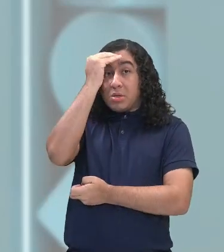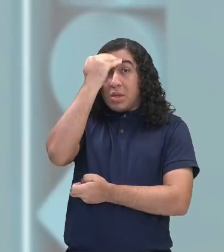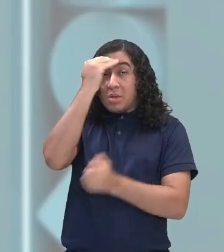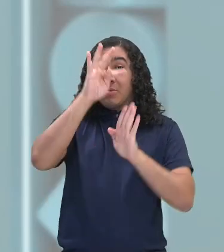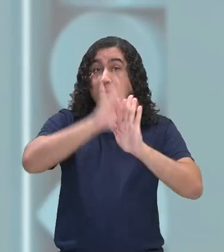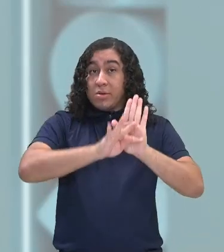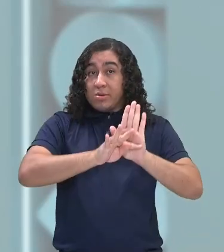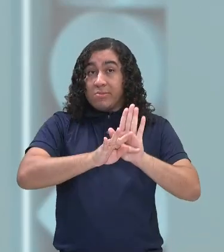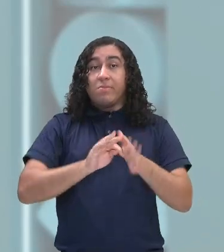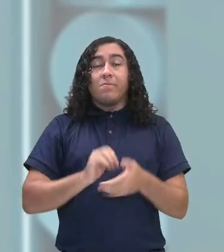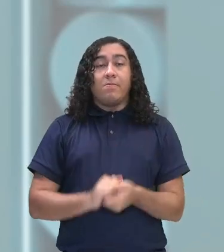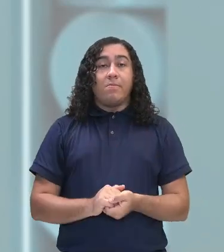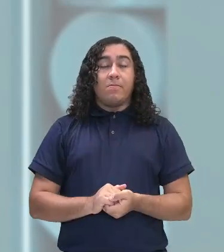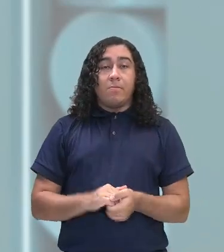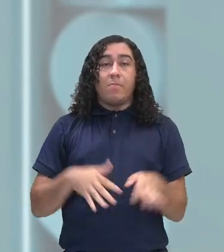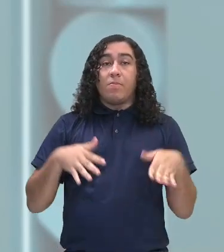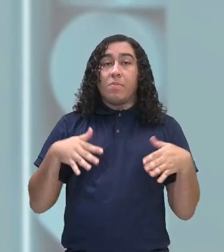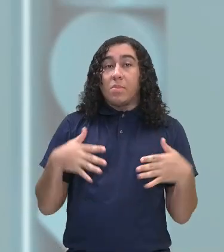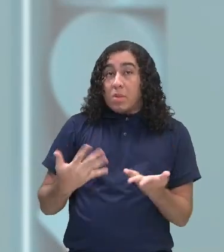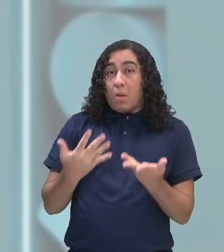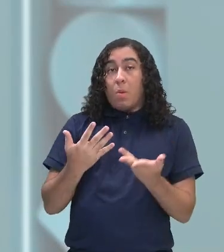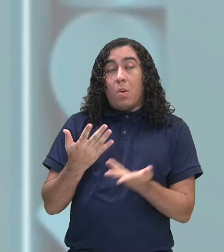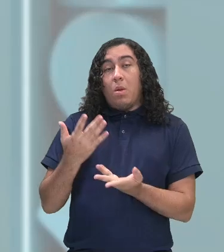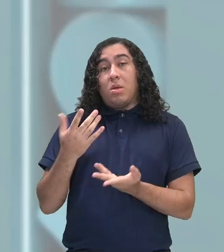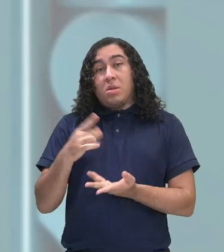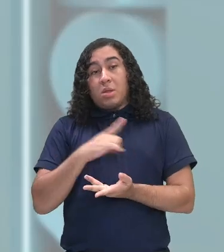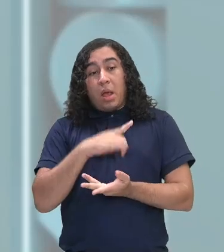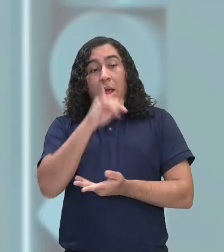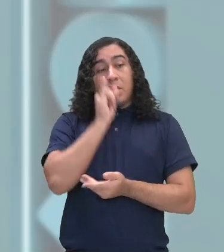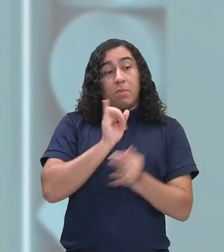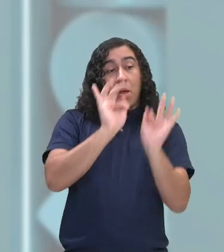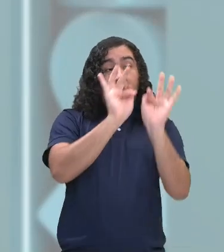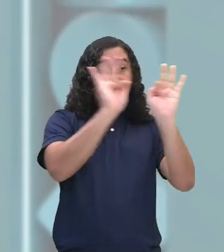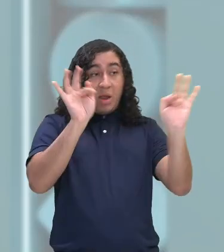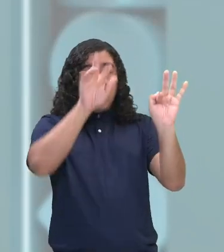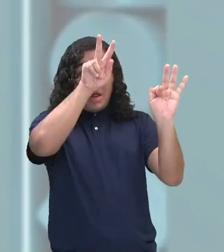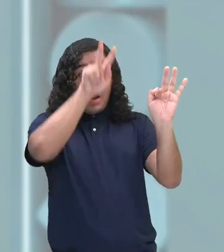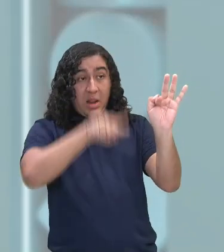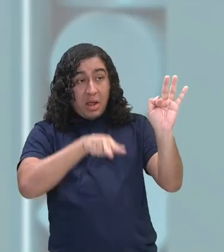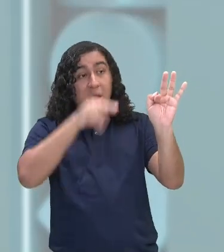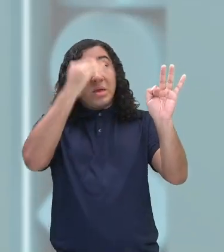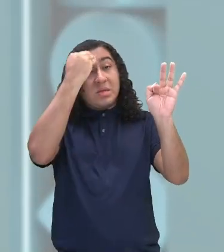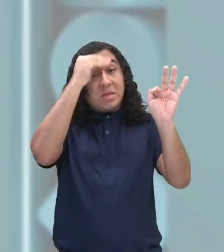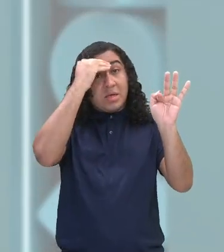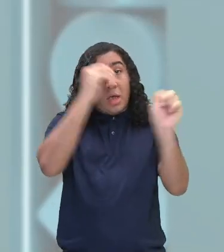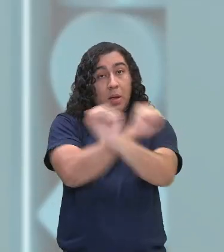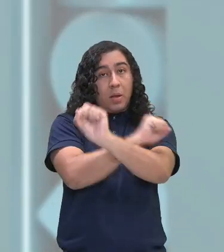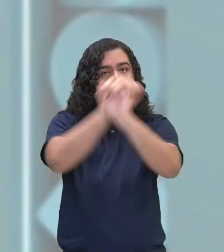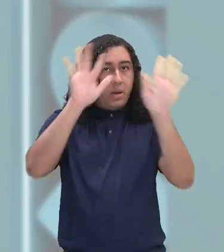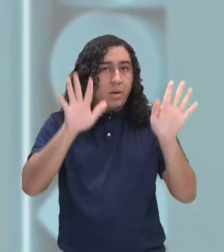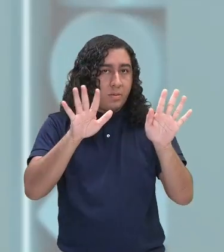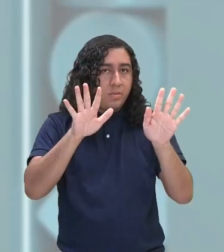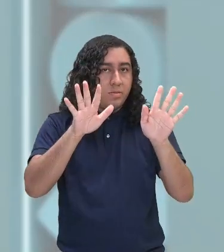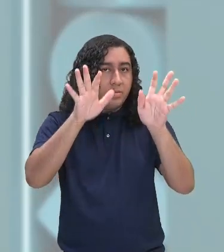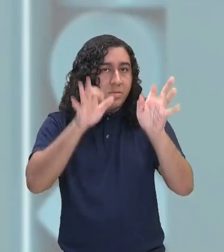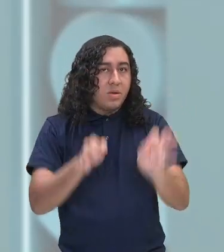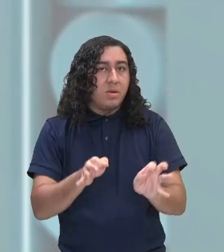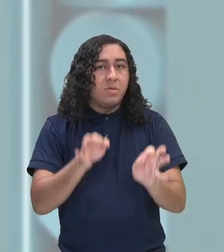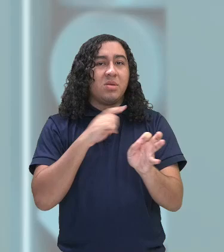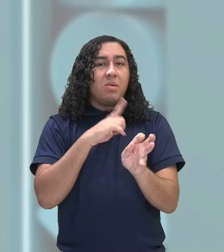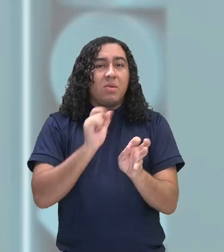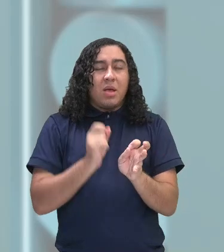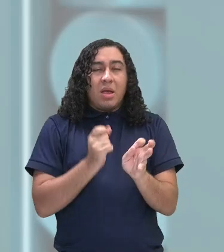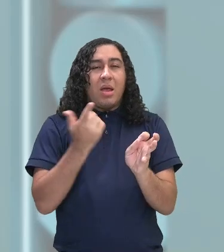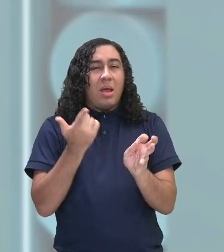textual? Então, uma coisa é você ler e interpretar o que está explícito no texto. Está